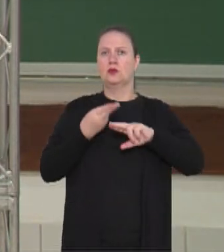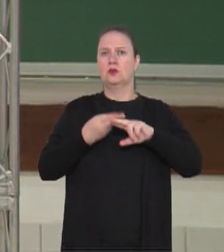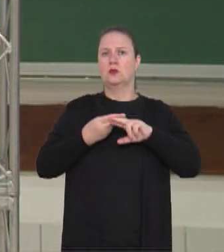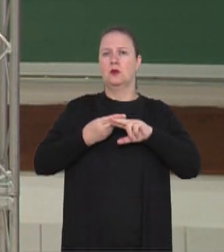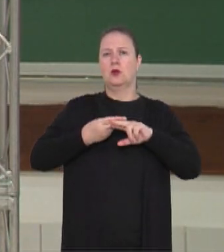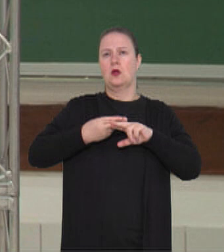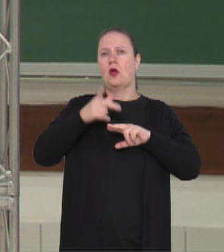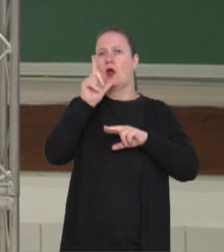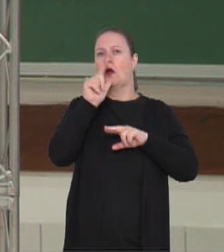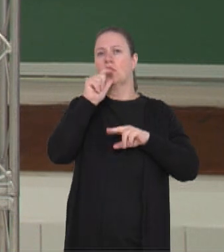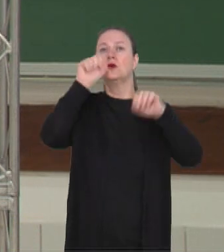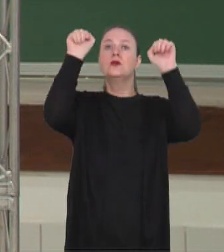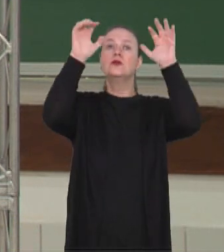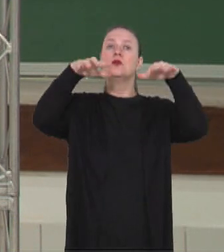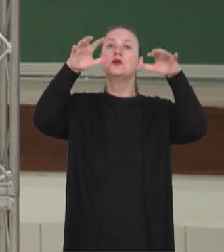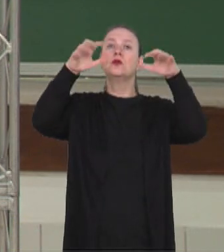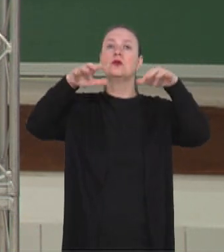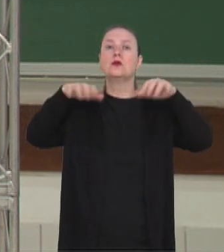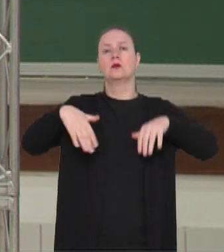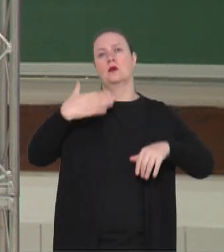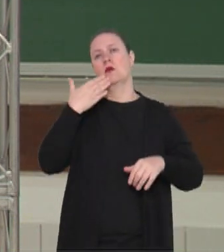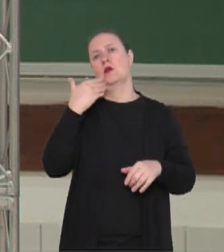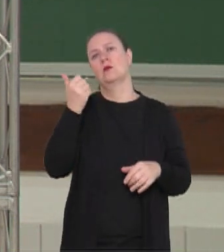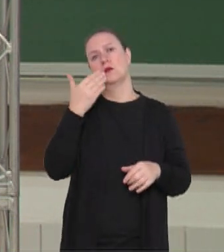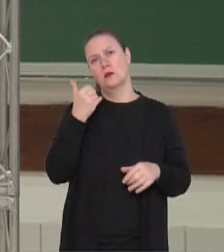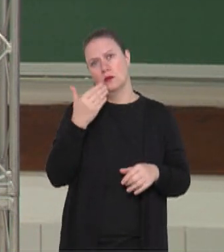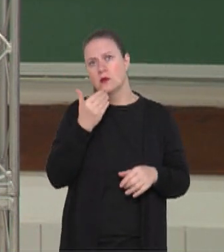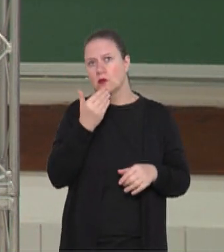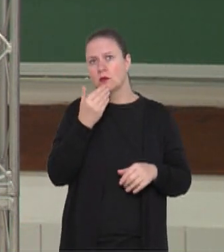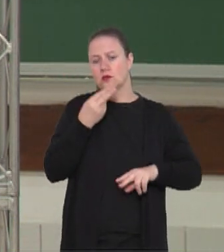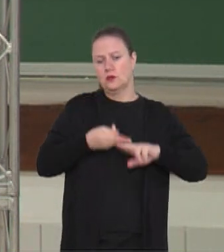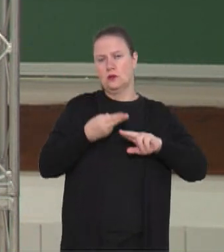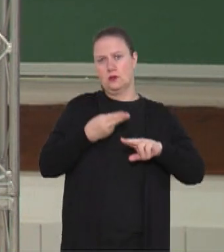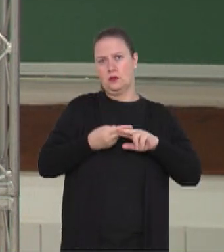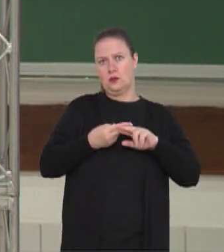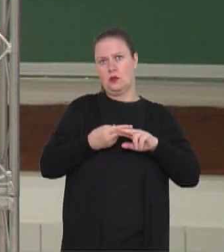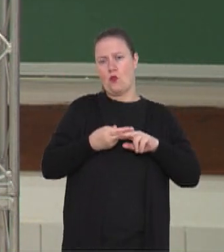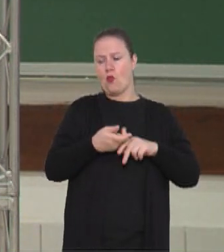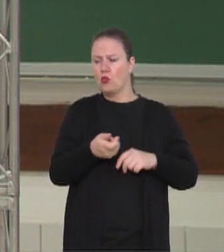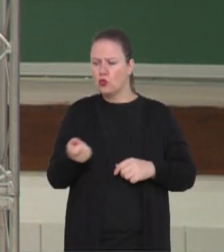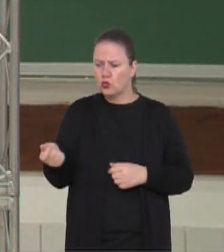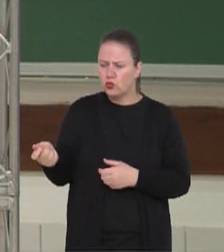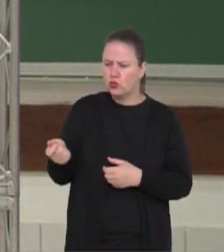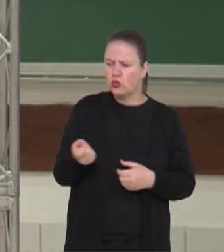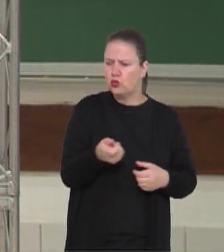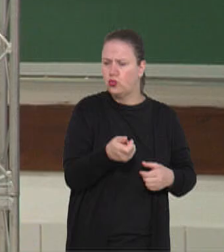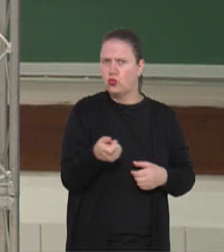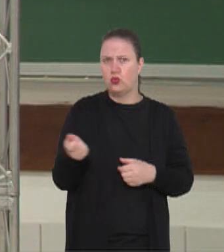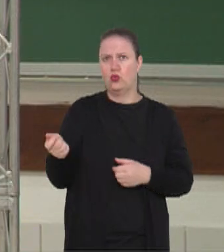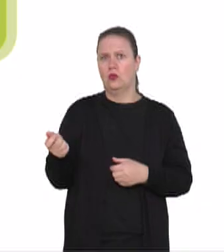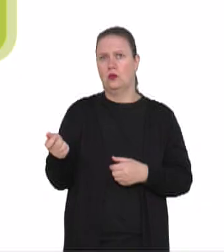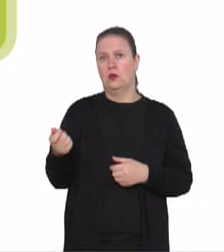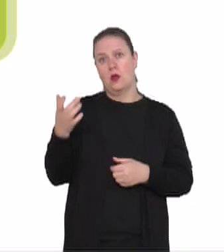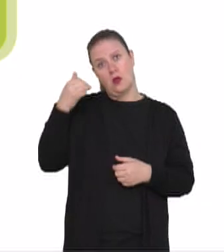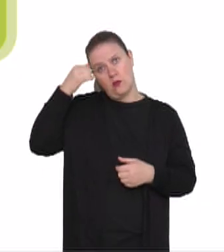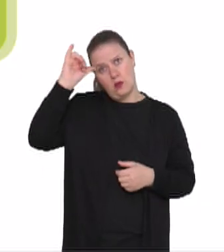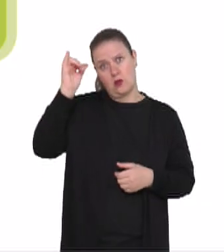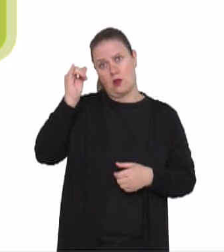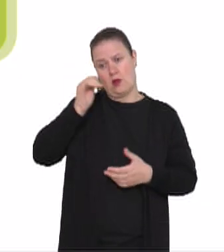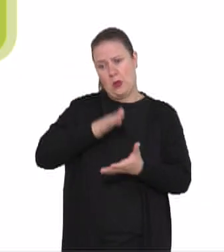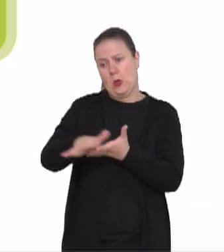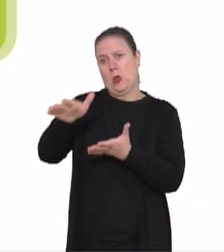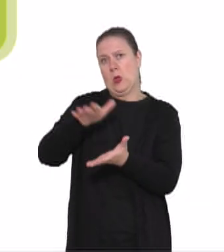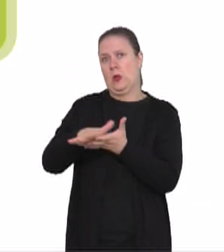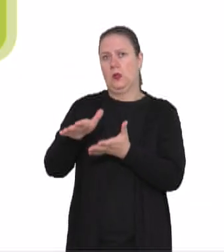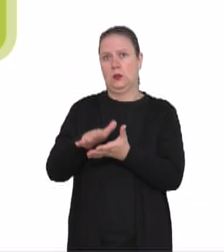da chuva no seu jardim, é melhor do que usar a água da mangueira. E a nossa dica diz assim, temos duas